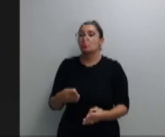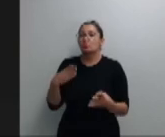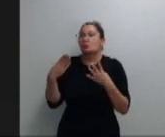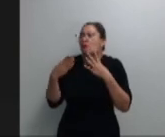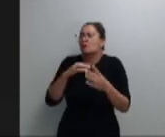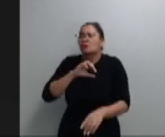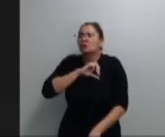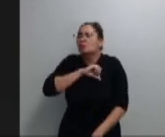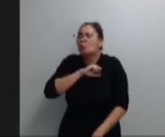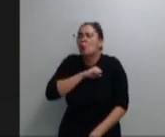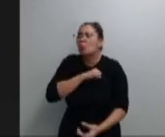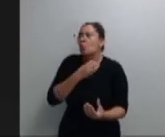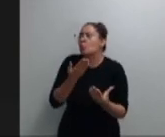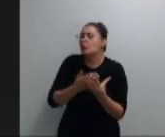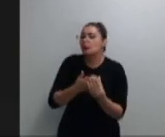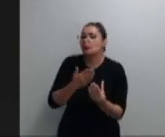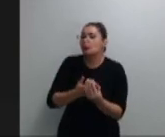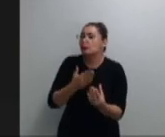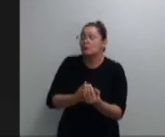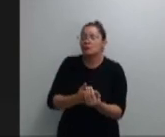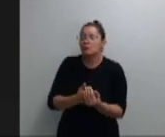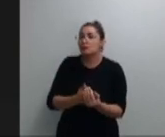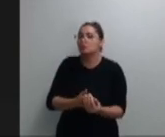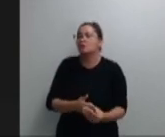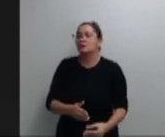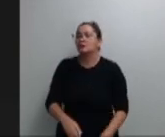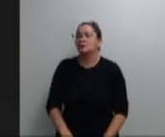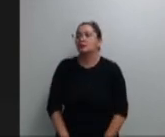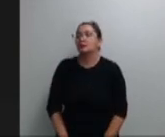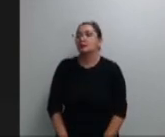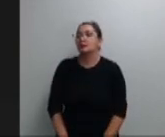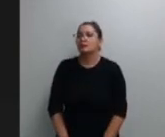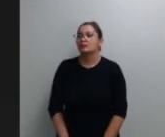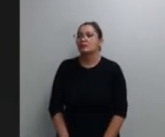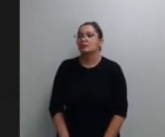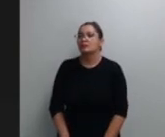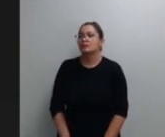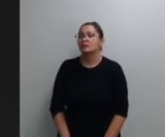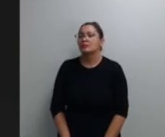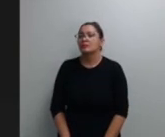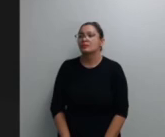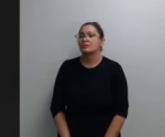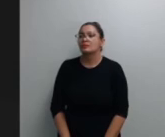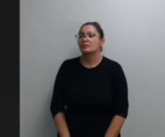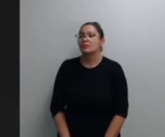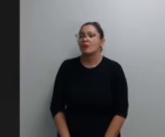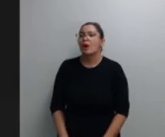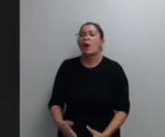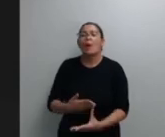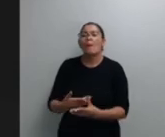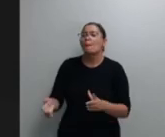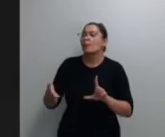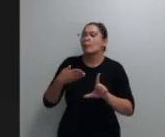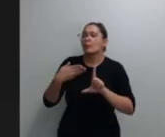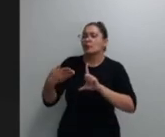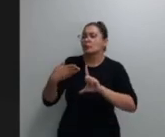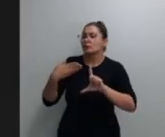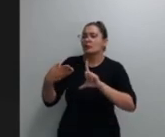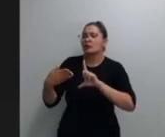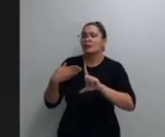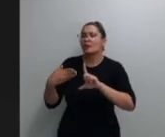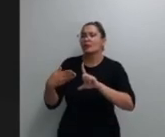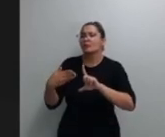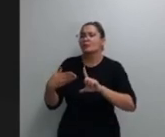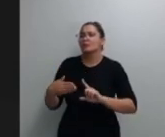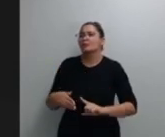porque era um processo que não via as mesmas partes aí passou no virtual eu não fiz